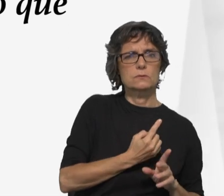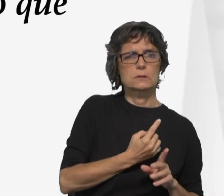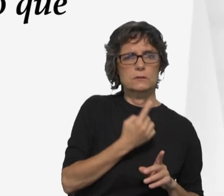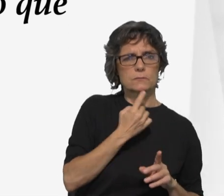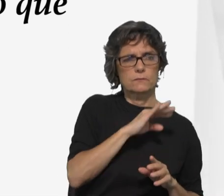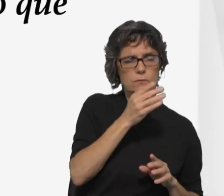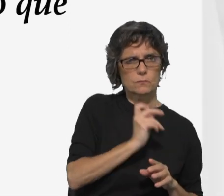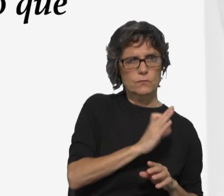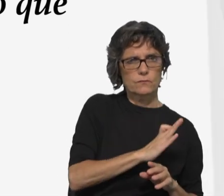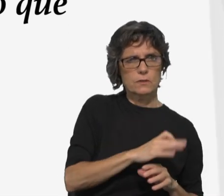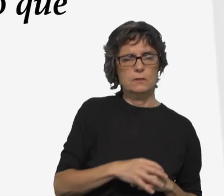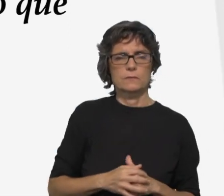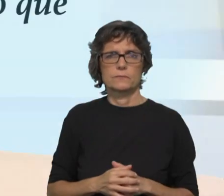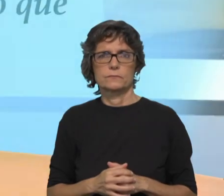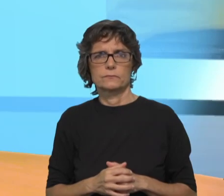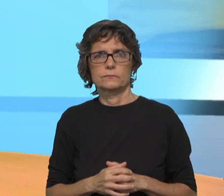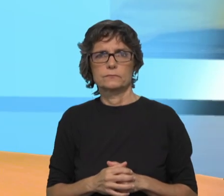monte.